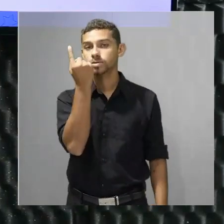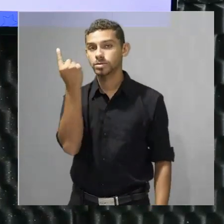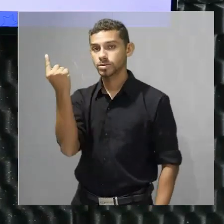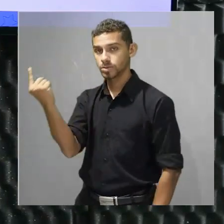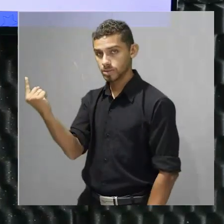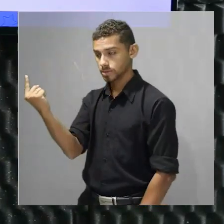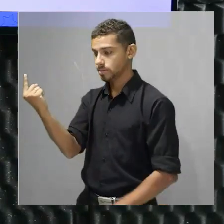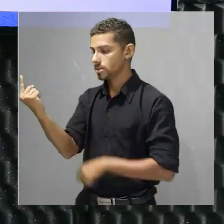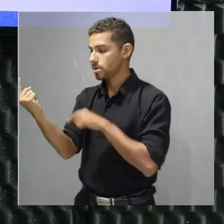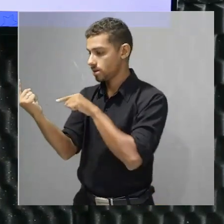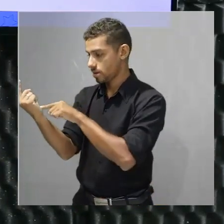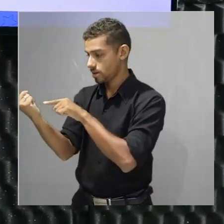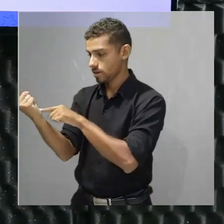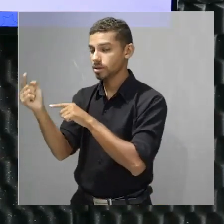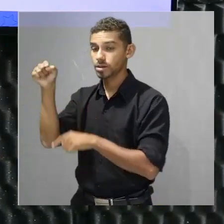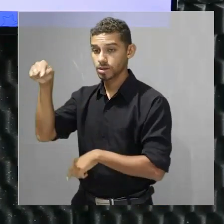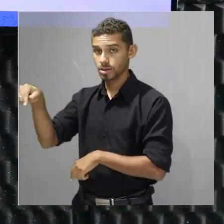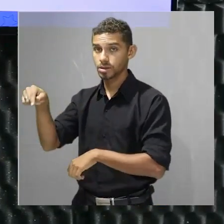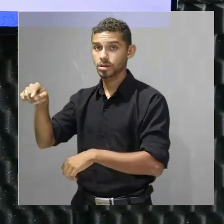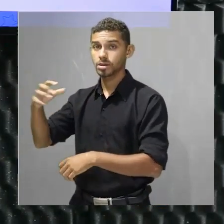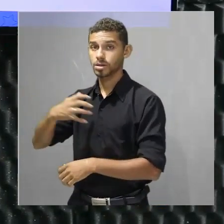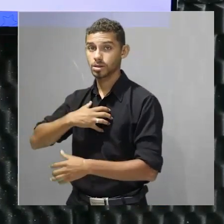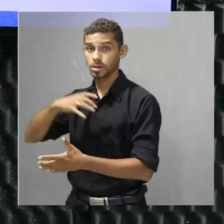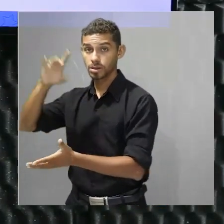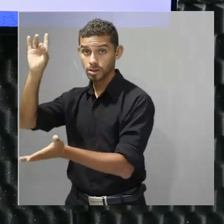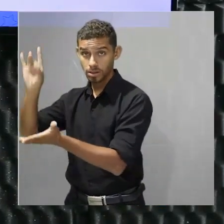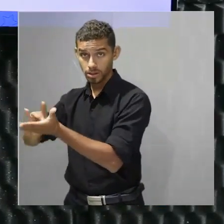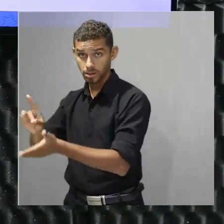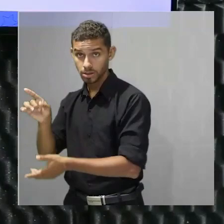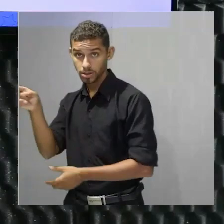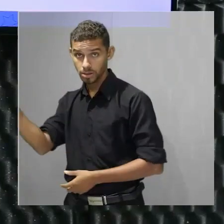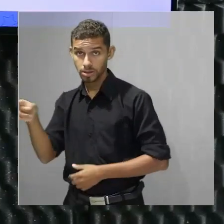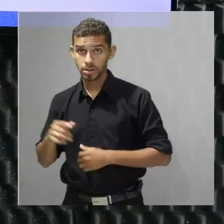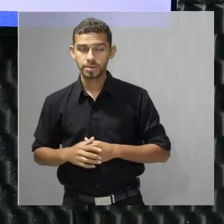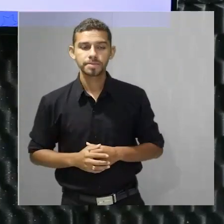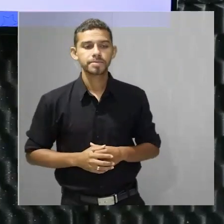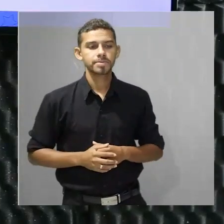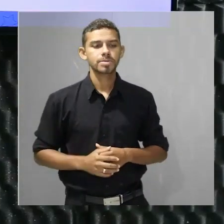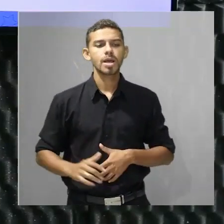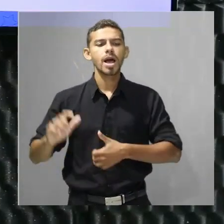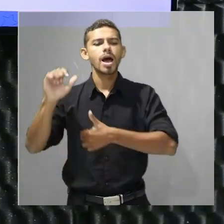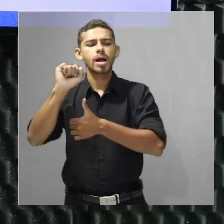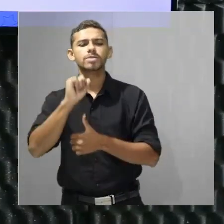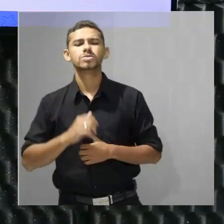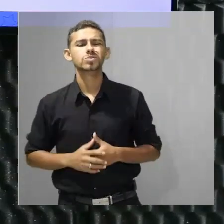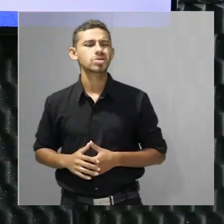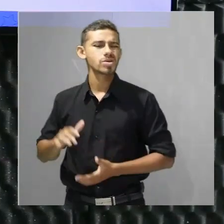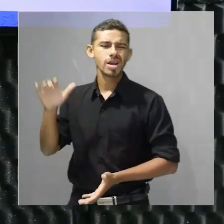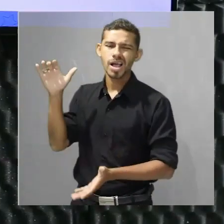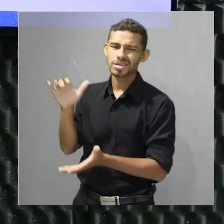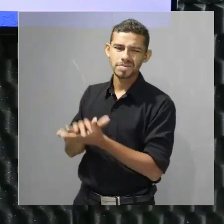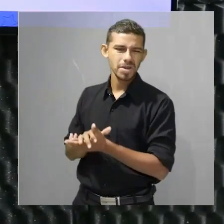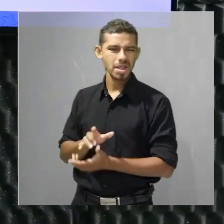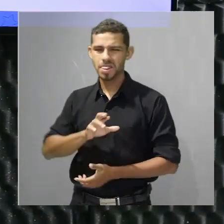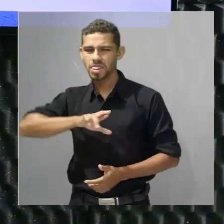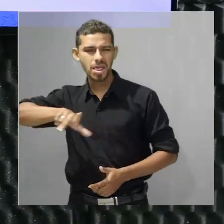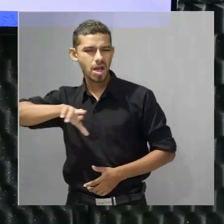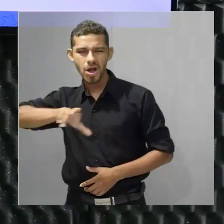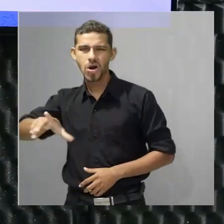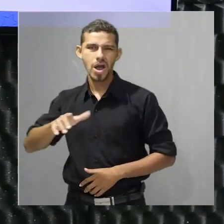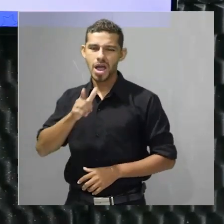figurado né então vamos ver aqui letra A o casamento não é um mar de rosas